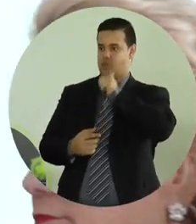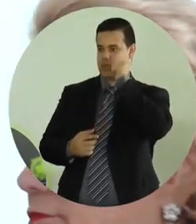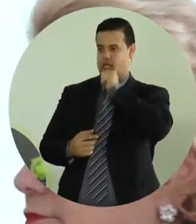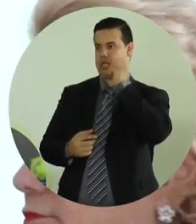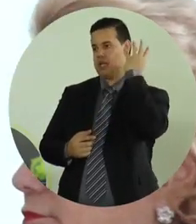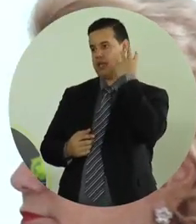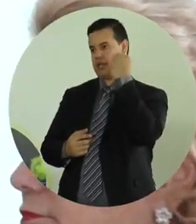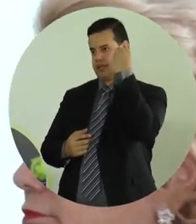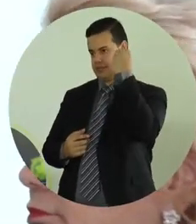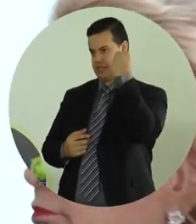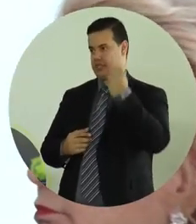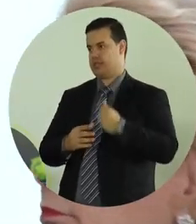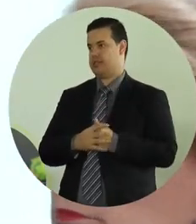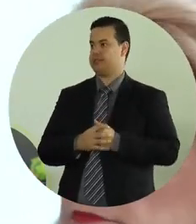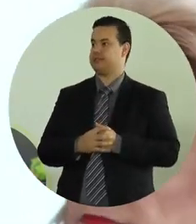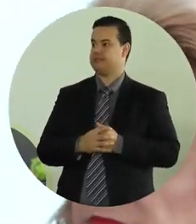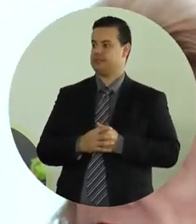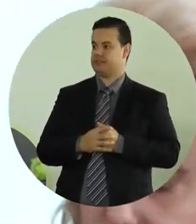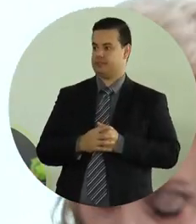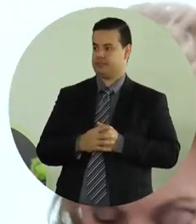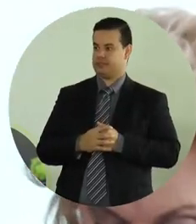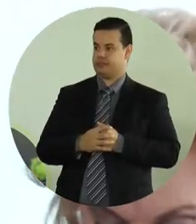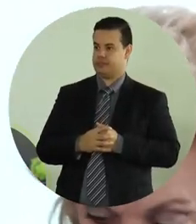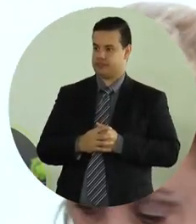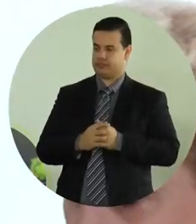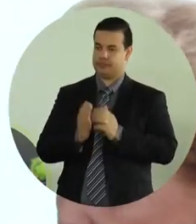Mara Rizzo Batistella.